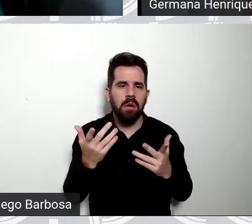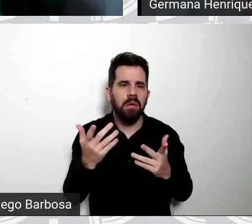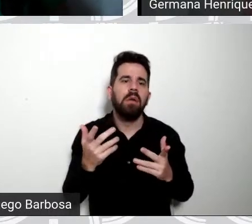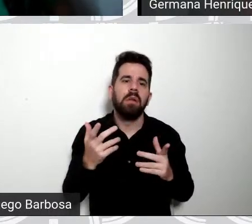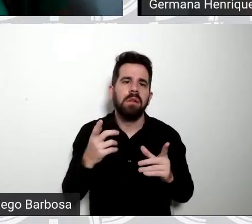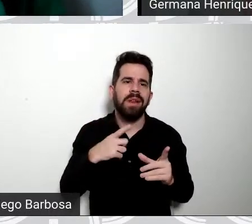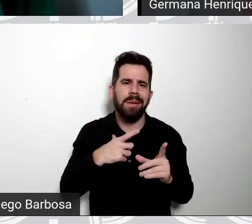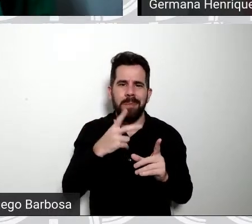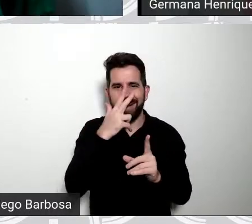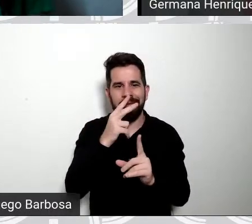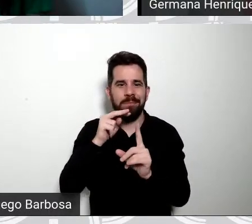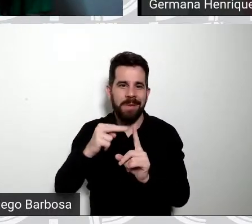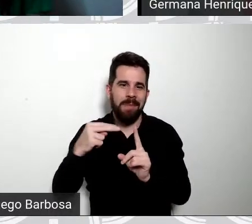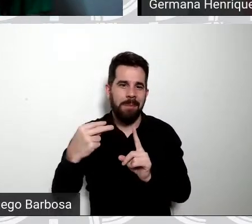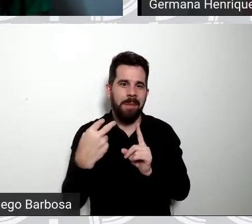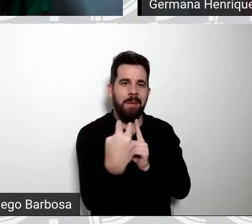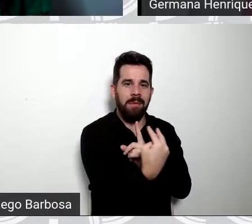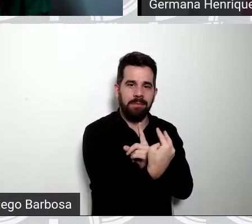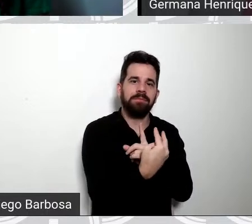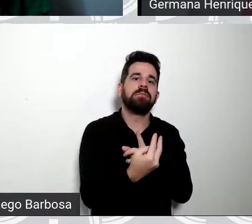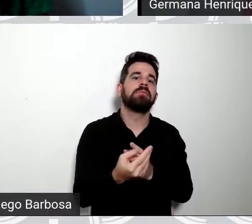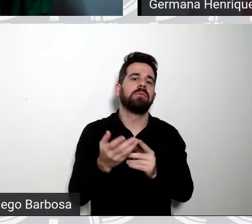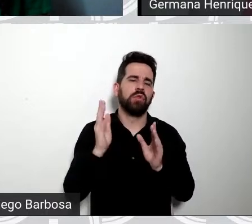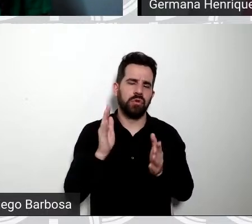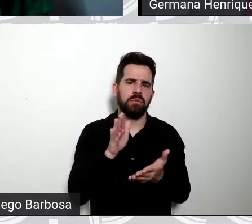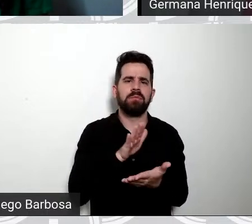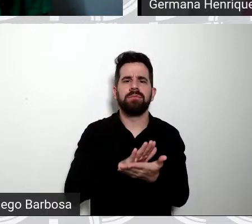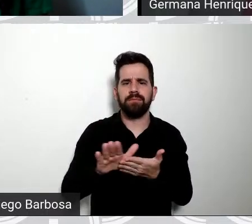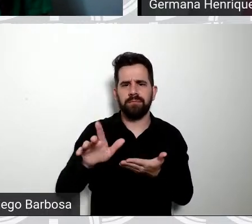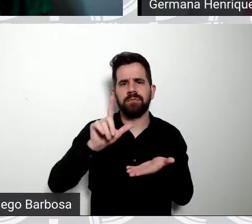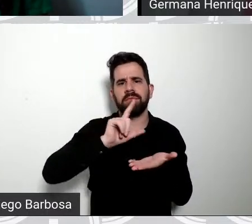com isso, nós publicamos vários artigos